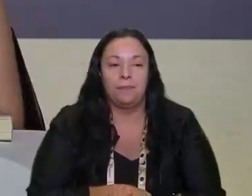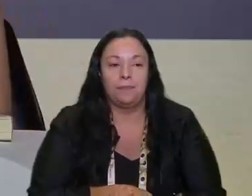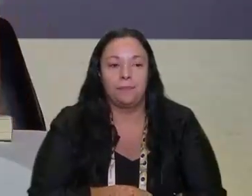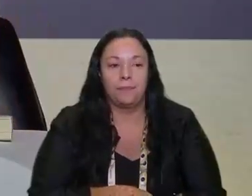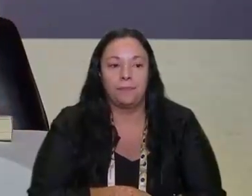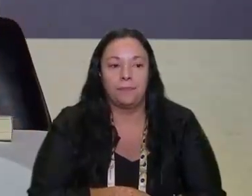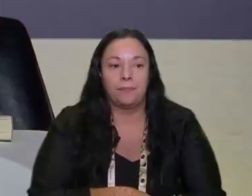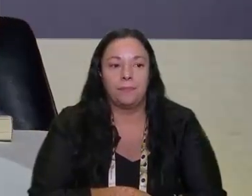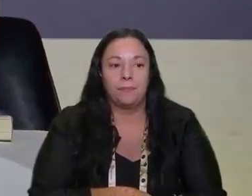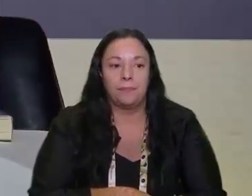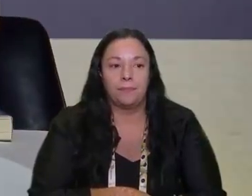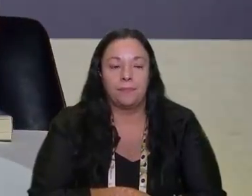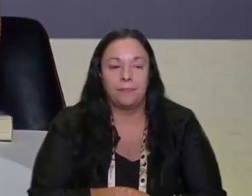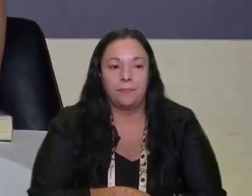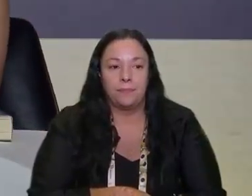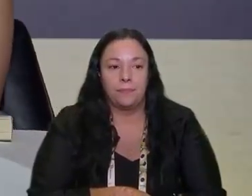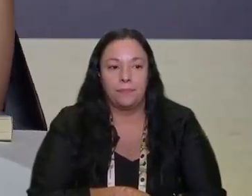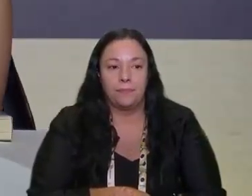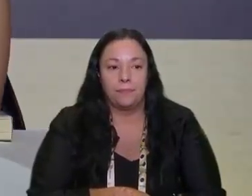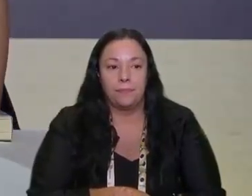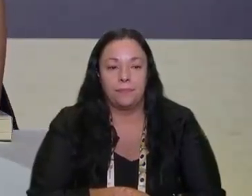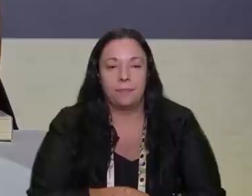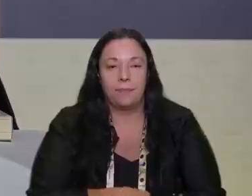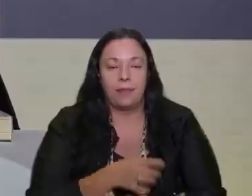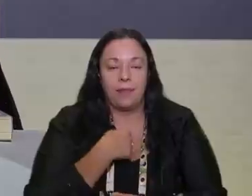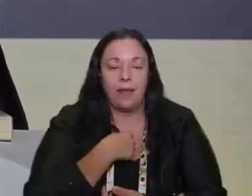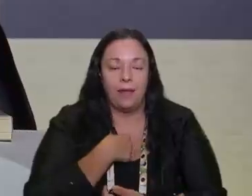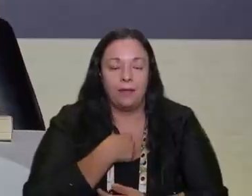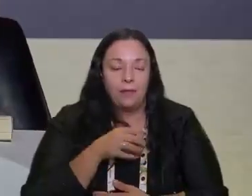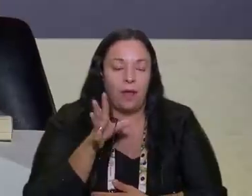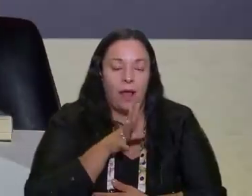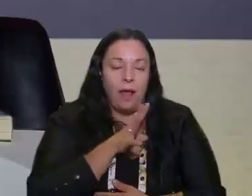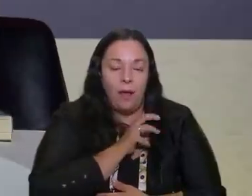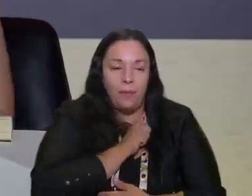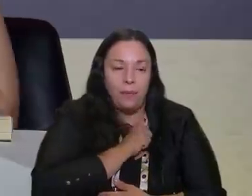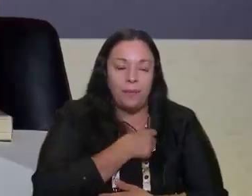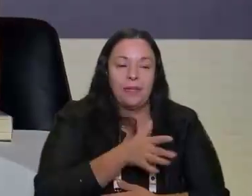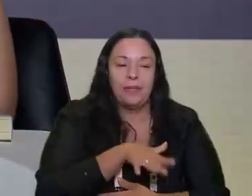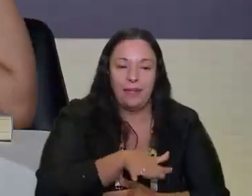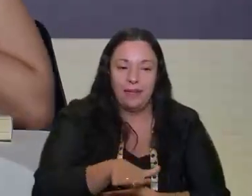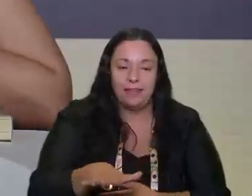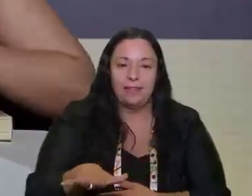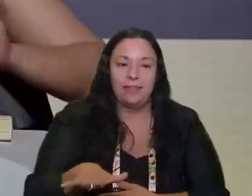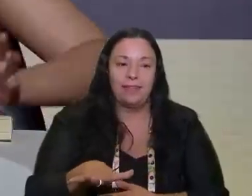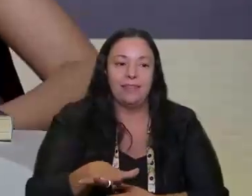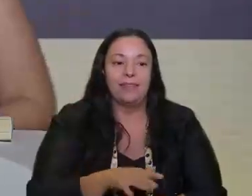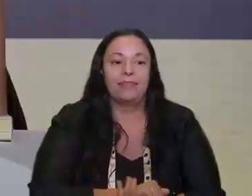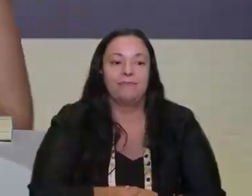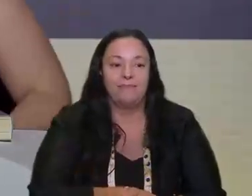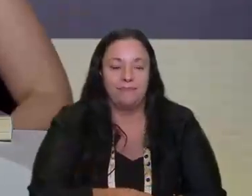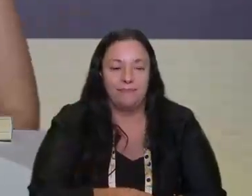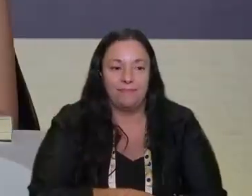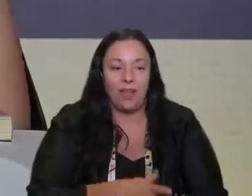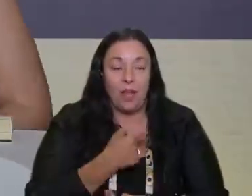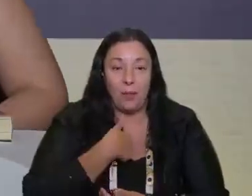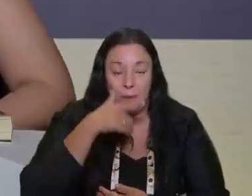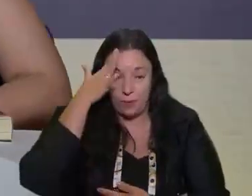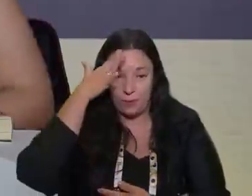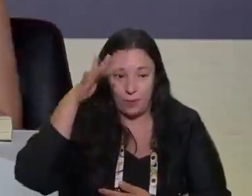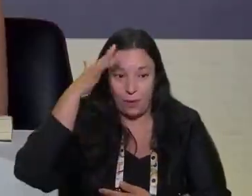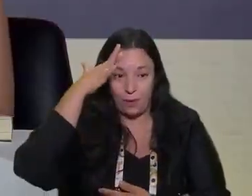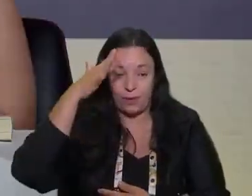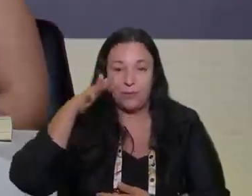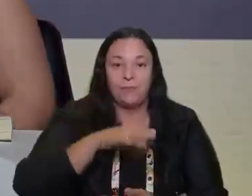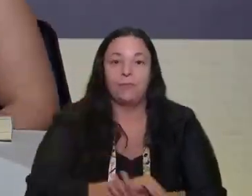não sei o que ele foi. Eu sou muito, muito, muito, muito apaixonada por crianças. É a minha coisa. É o meu sonho. É a